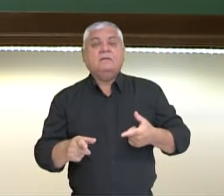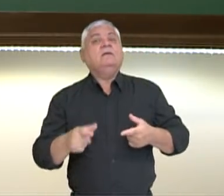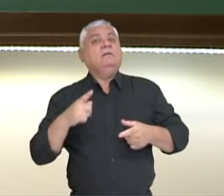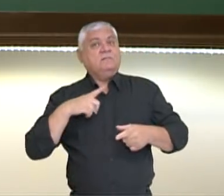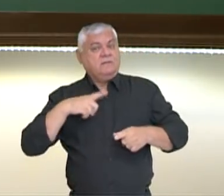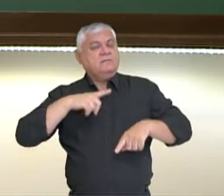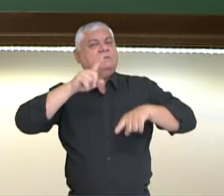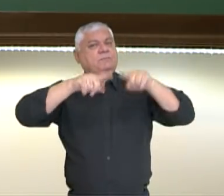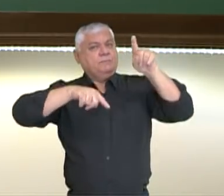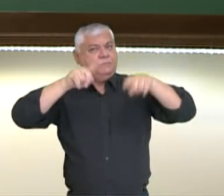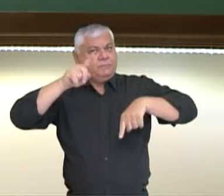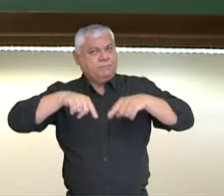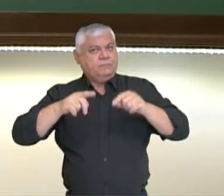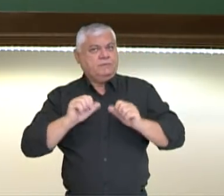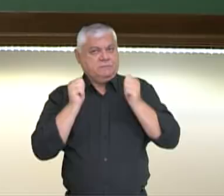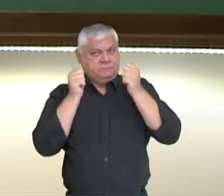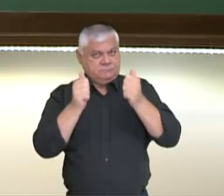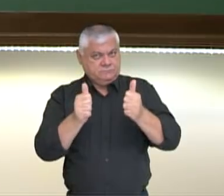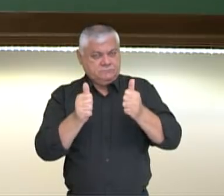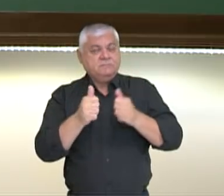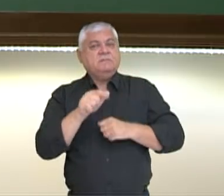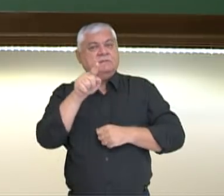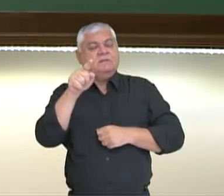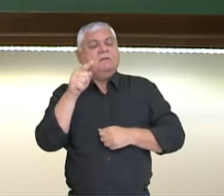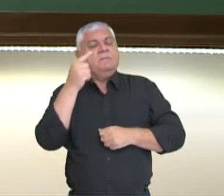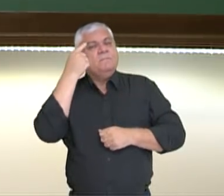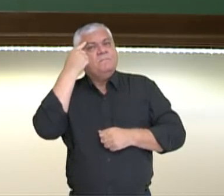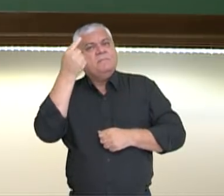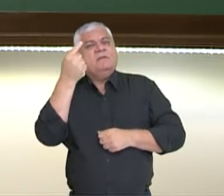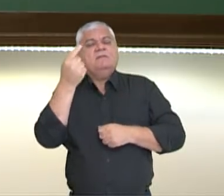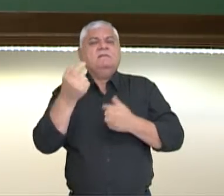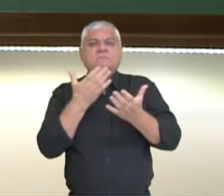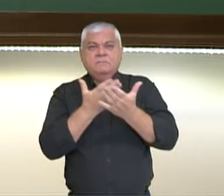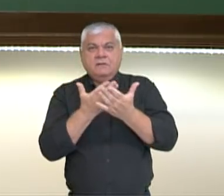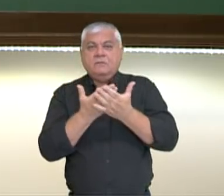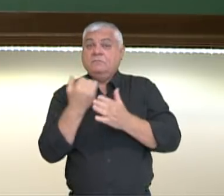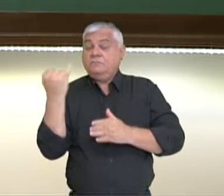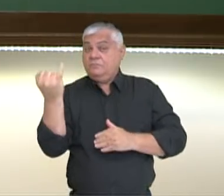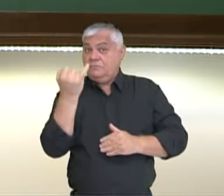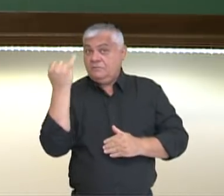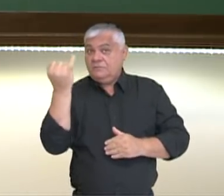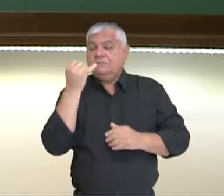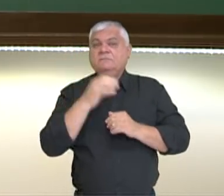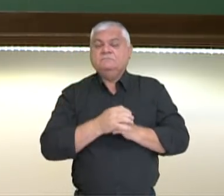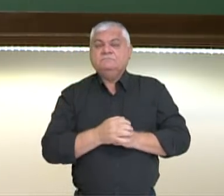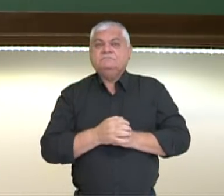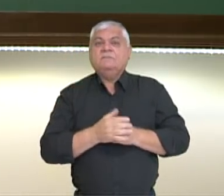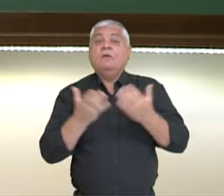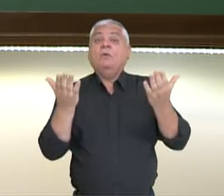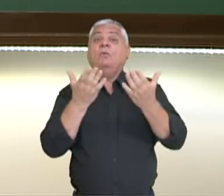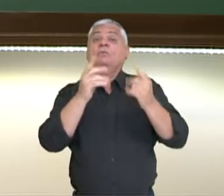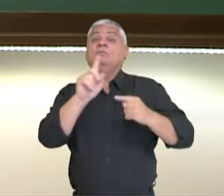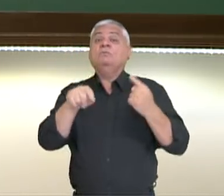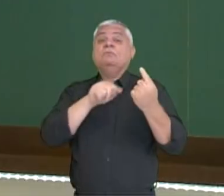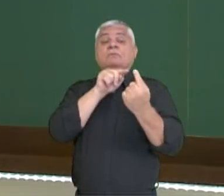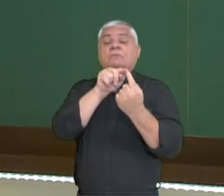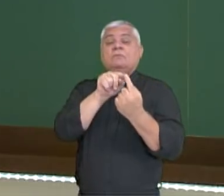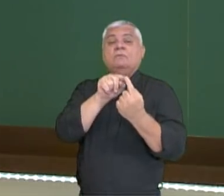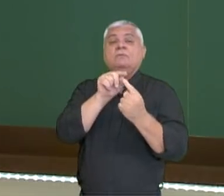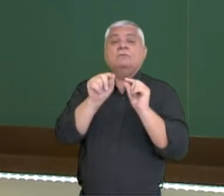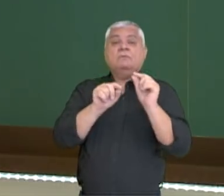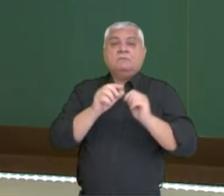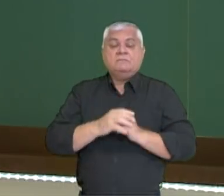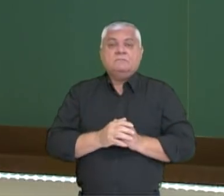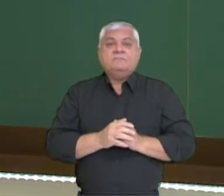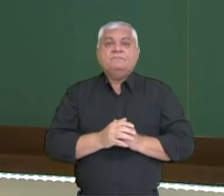diferentes tipos climáticos, certo? Então, pensando nisso, a aula bem importante e o que nós temos como objetivo da nossa aula de